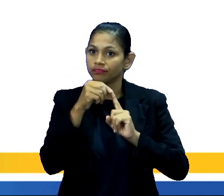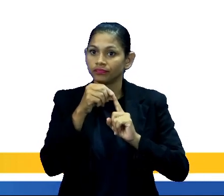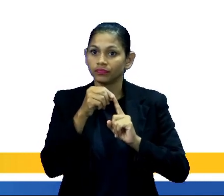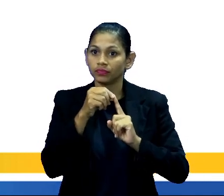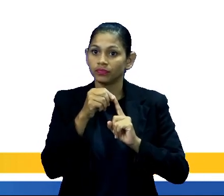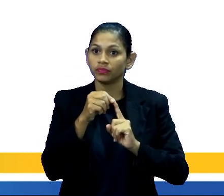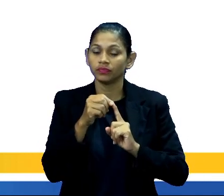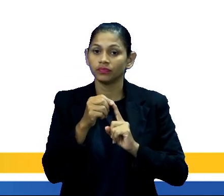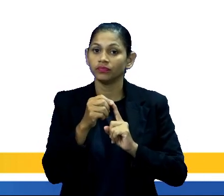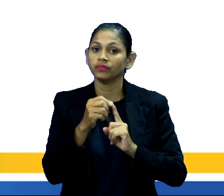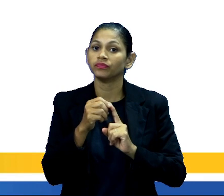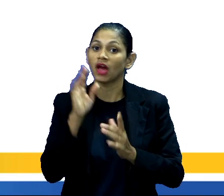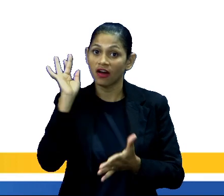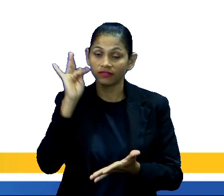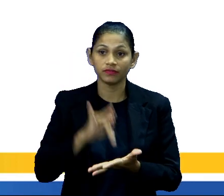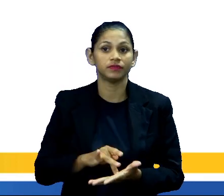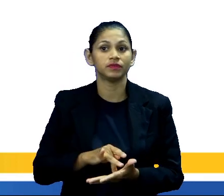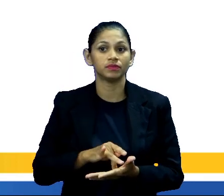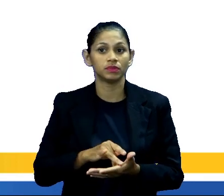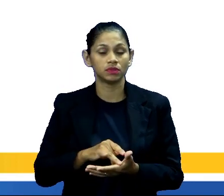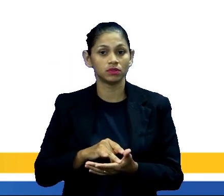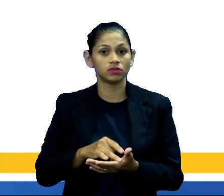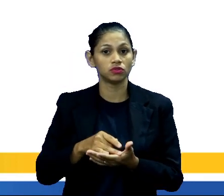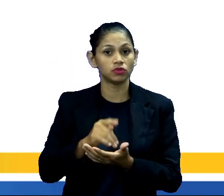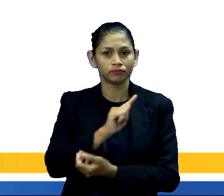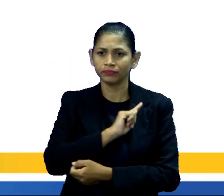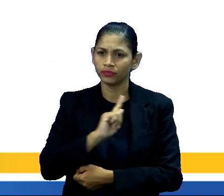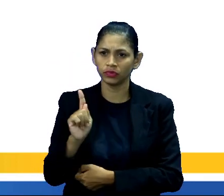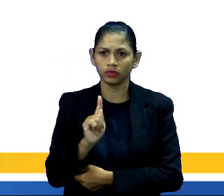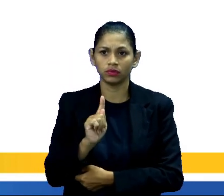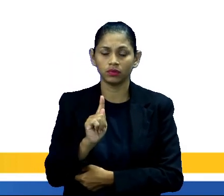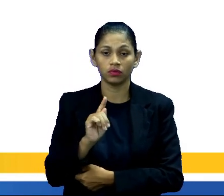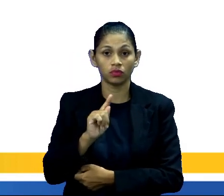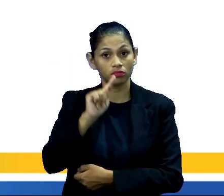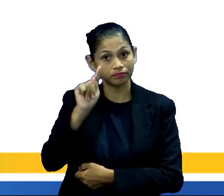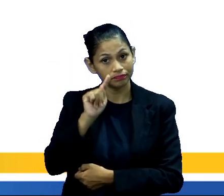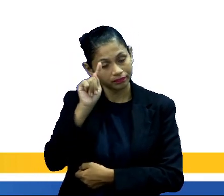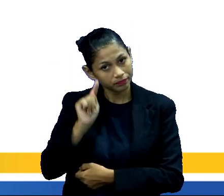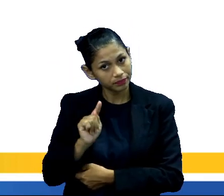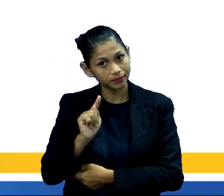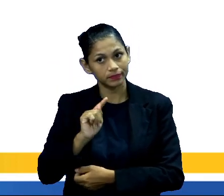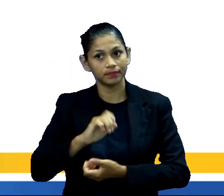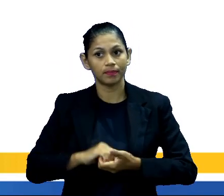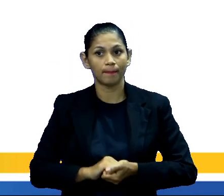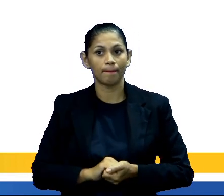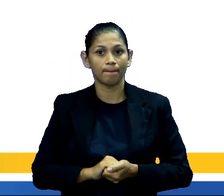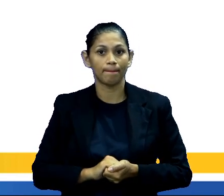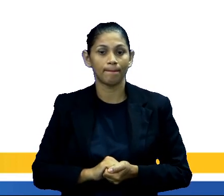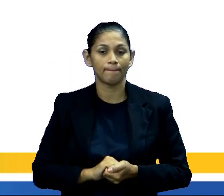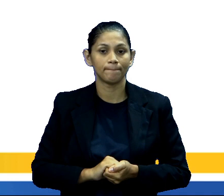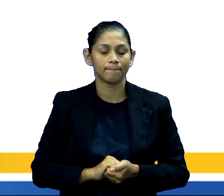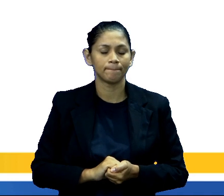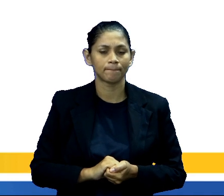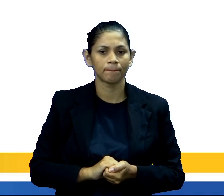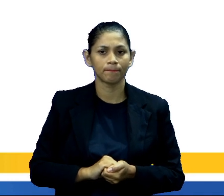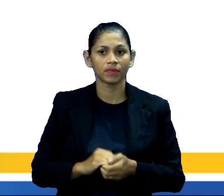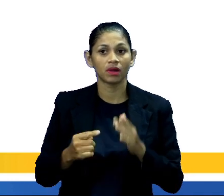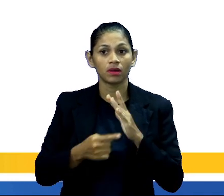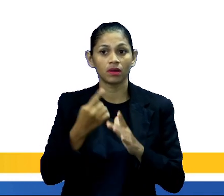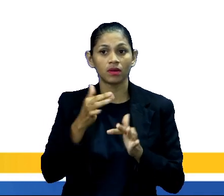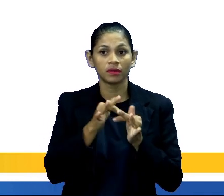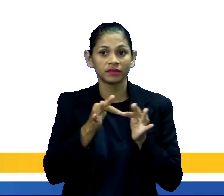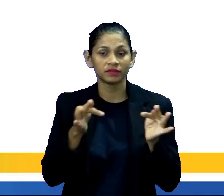interrogative, afirmativa, negativa ou interrogativa, ok? Na primeira frase nós